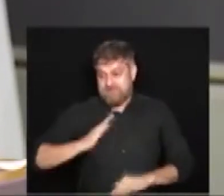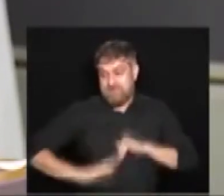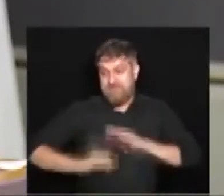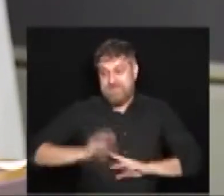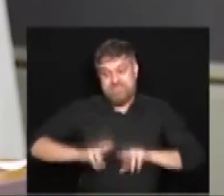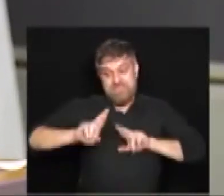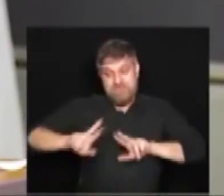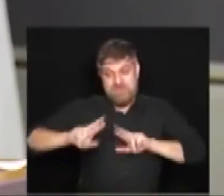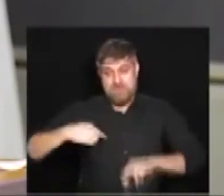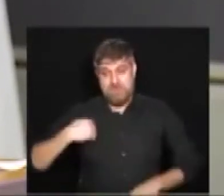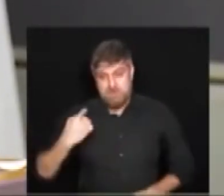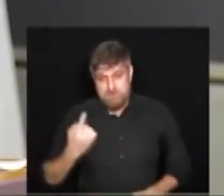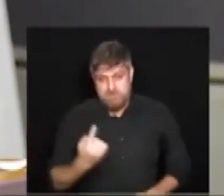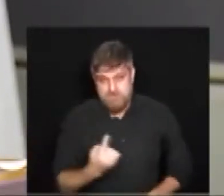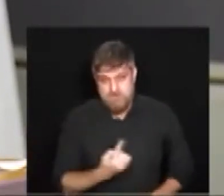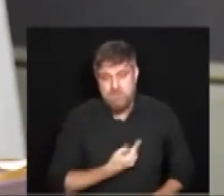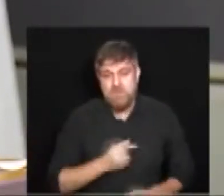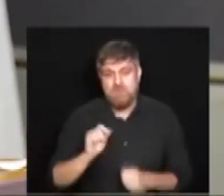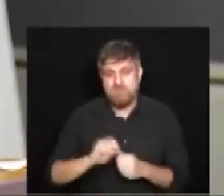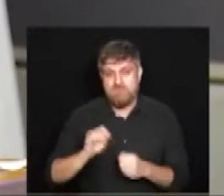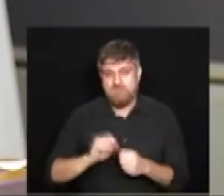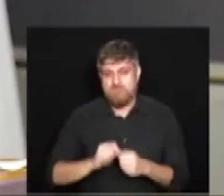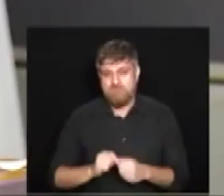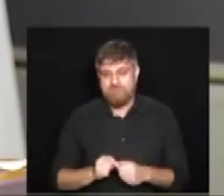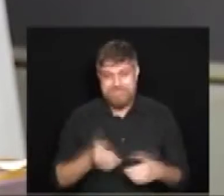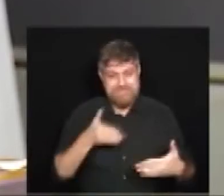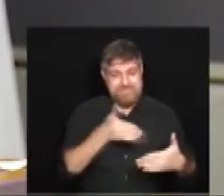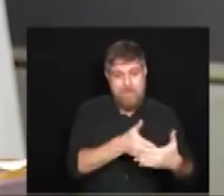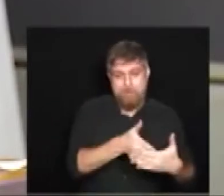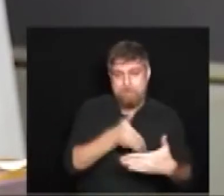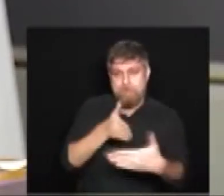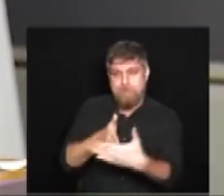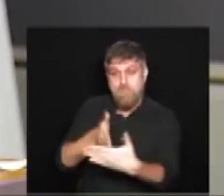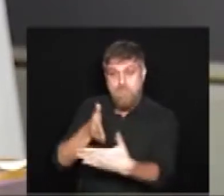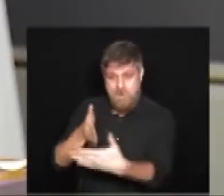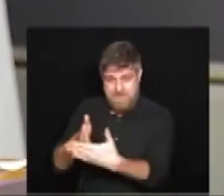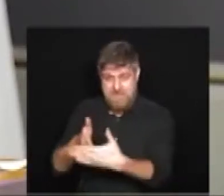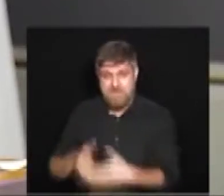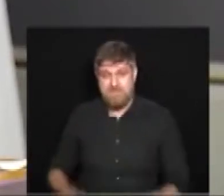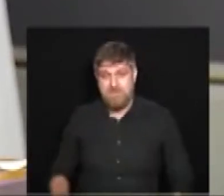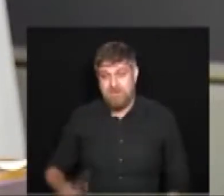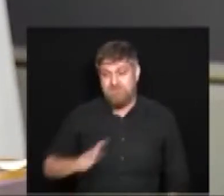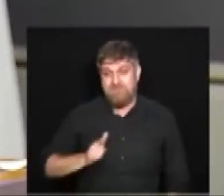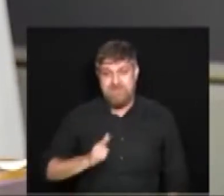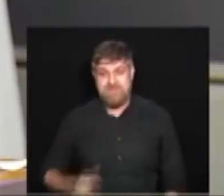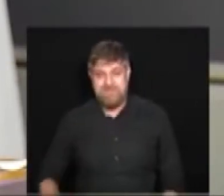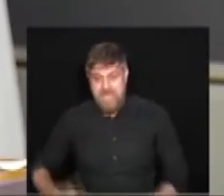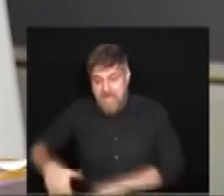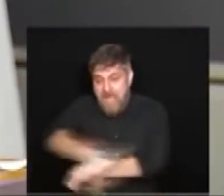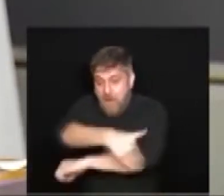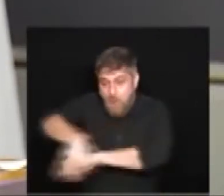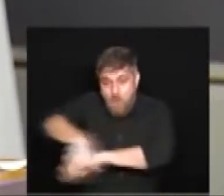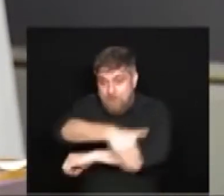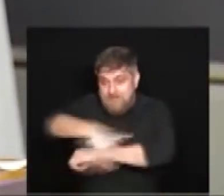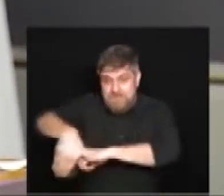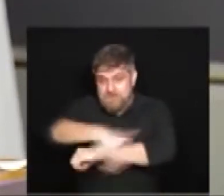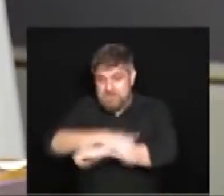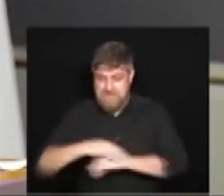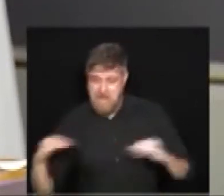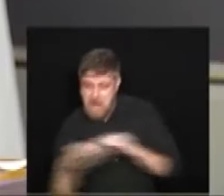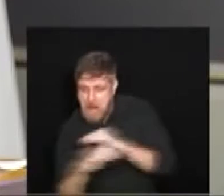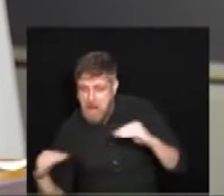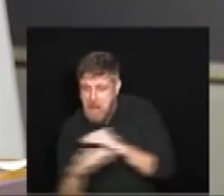então, promovendo um bloqueio parcial em algumas vias públicas, vias de